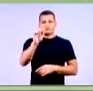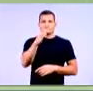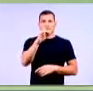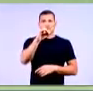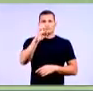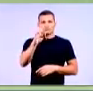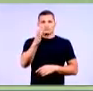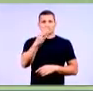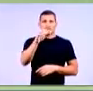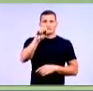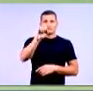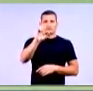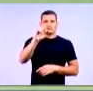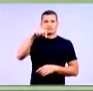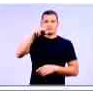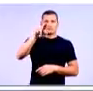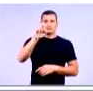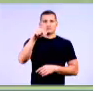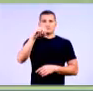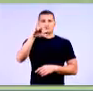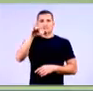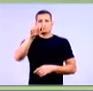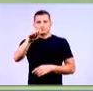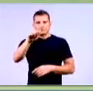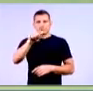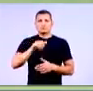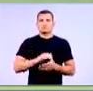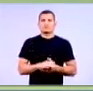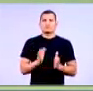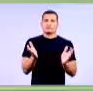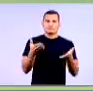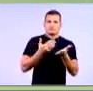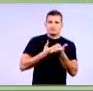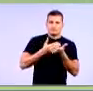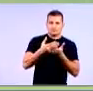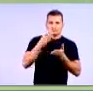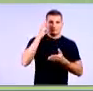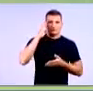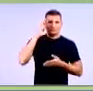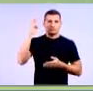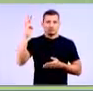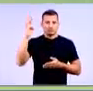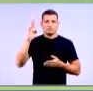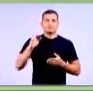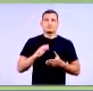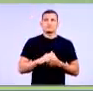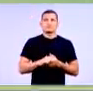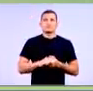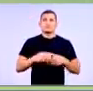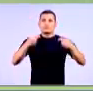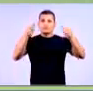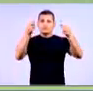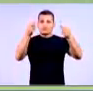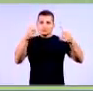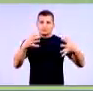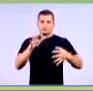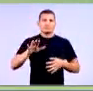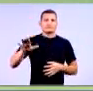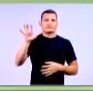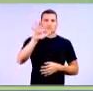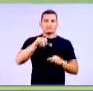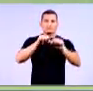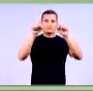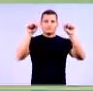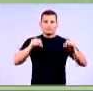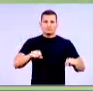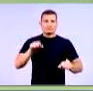nós utilizamos aí no decorrer da aula. Começando por esse aspecto teórico, então vamos falar da teoria geral dos sistemas, para a gente